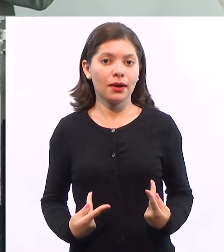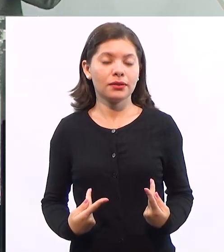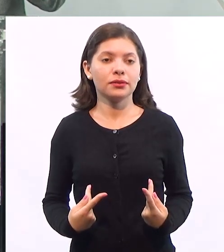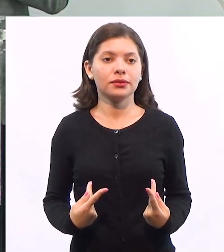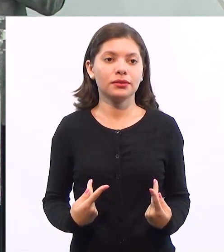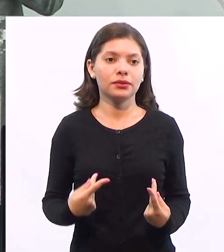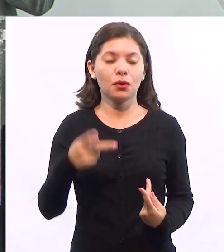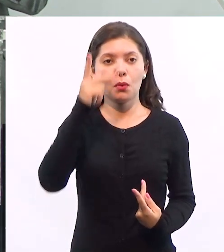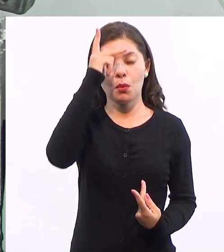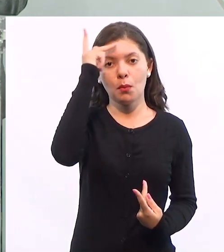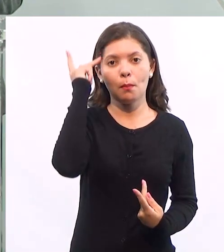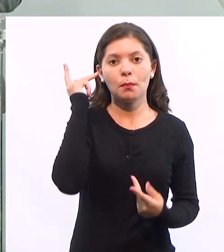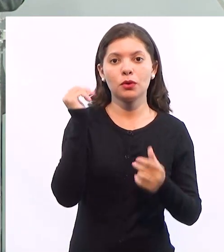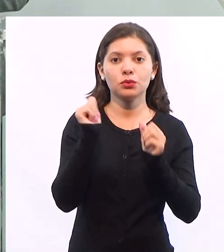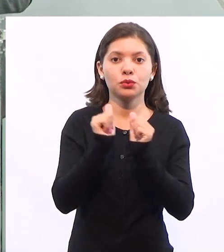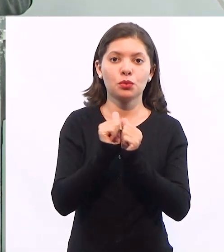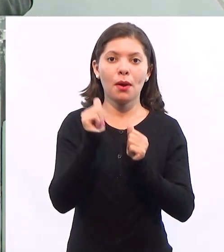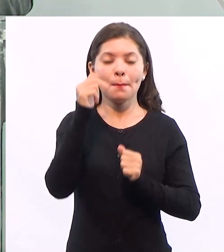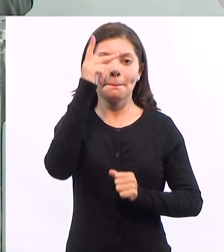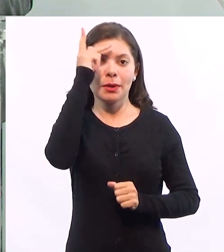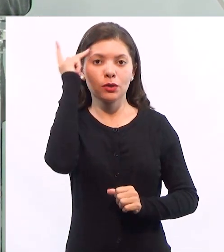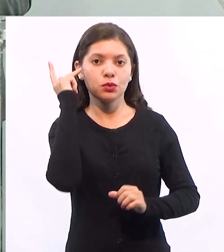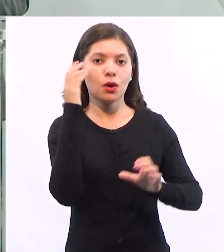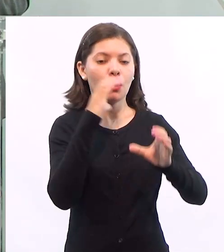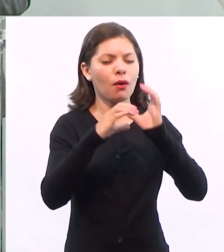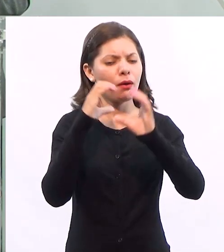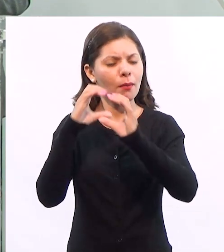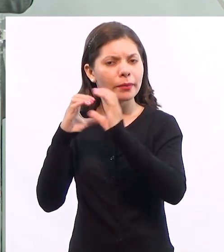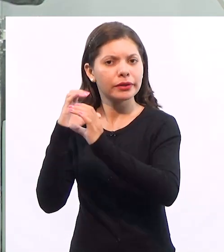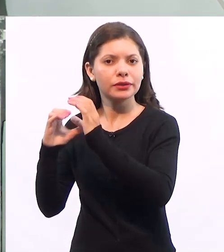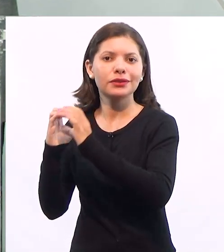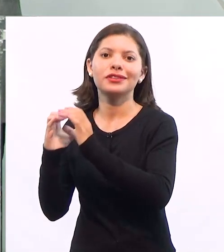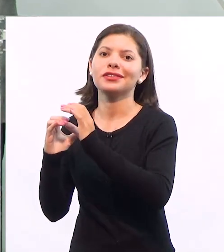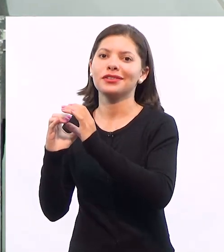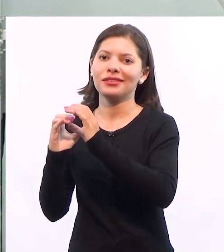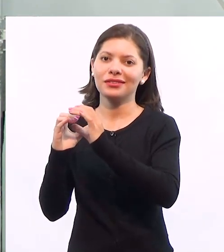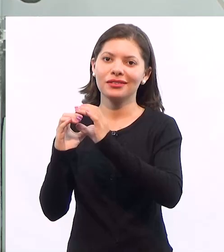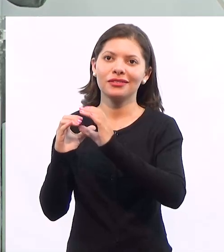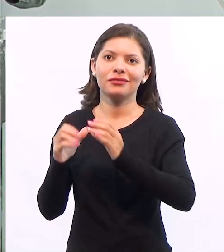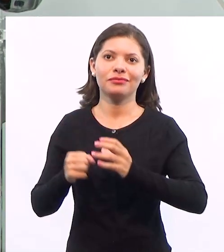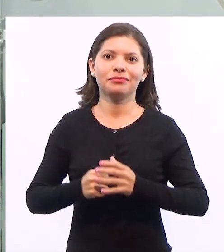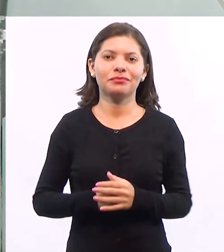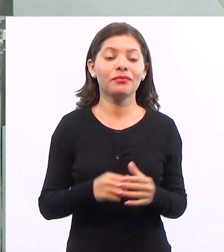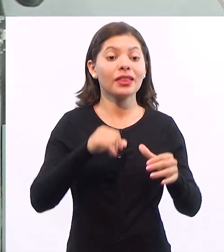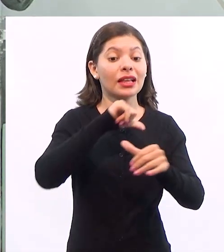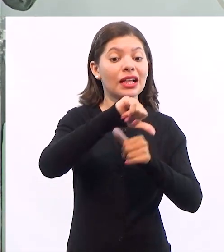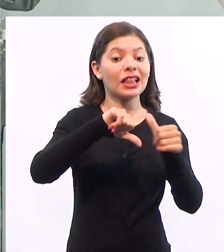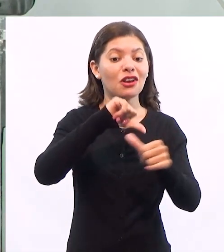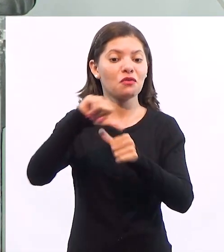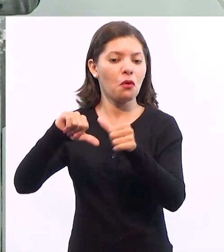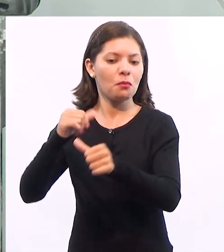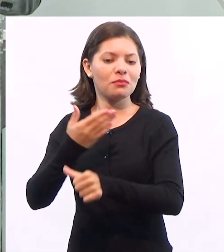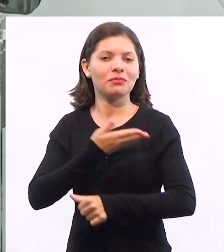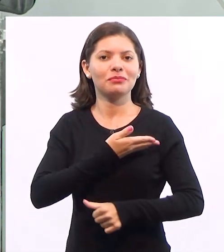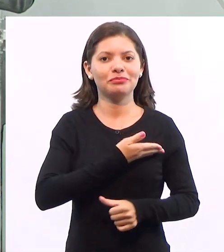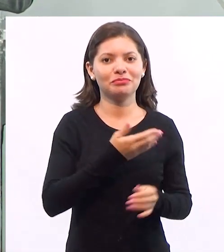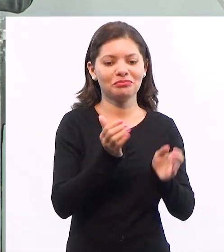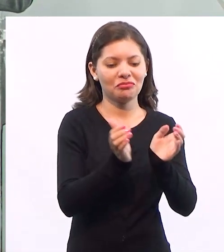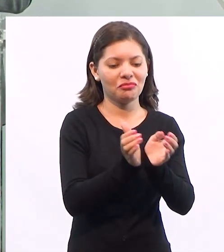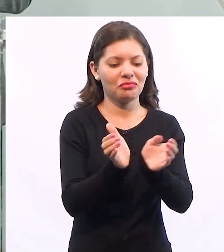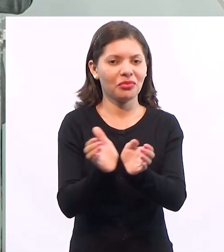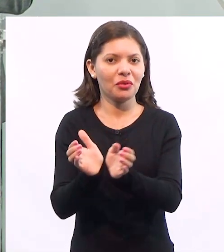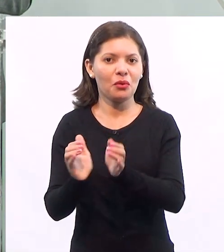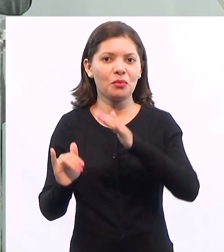Tá? Pessoas se comunicam com outras pessoas, né, que se transformam ali em amigos ou grupos informais que